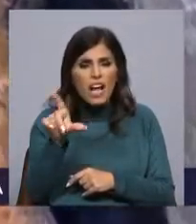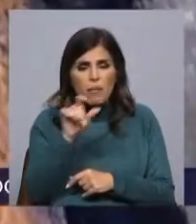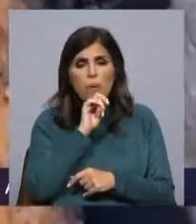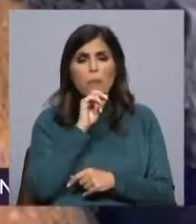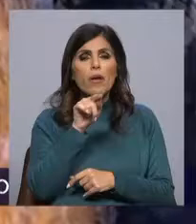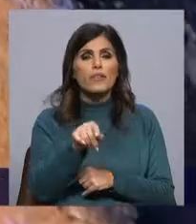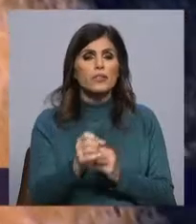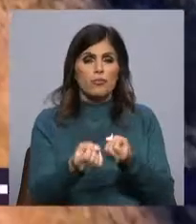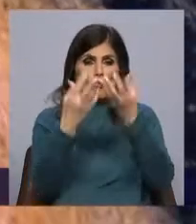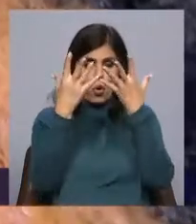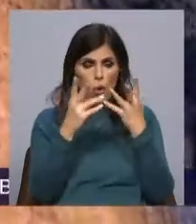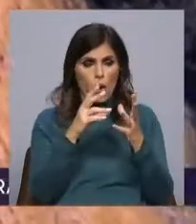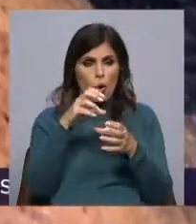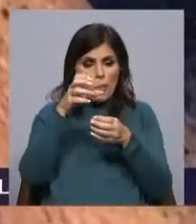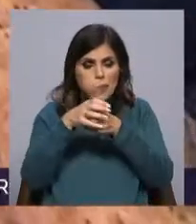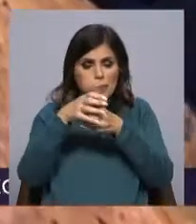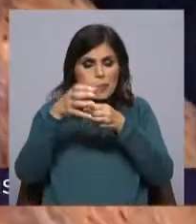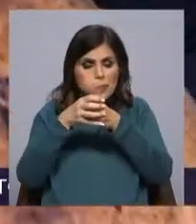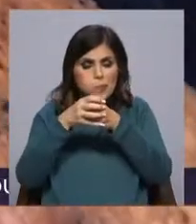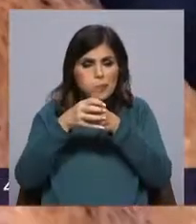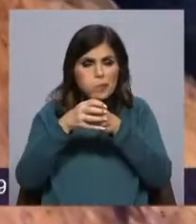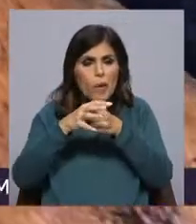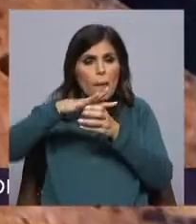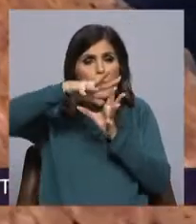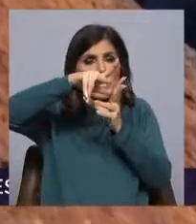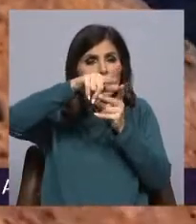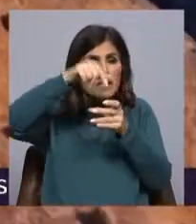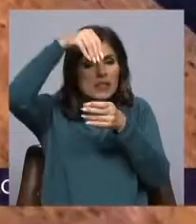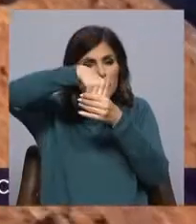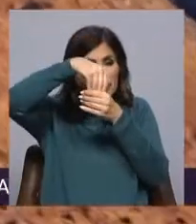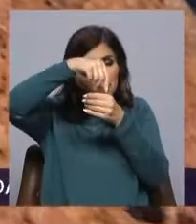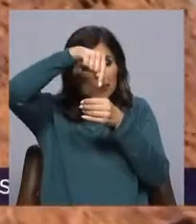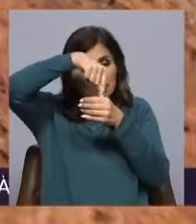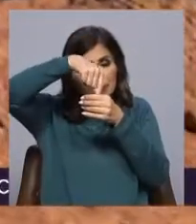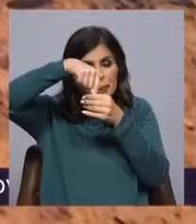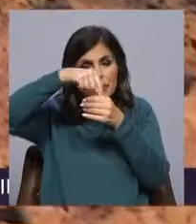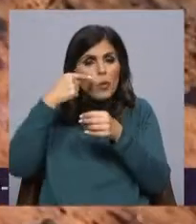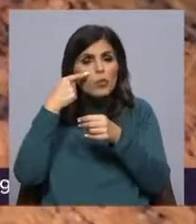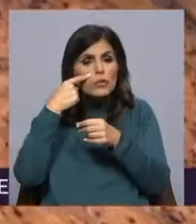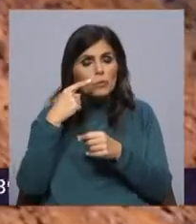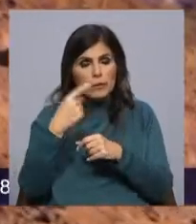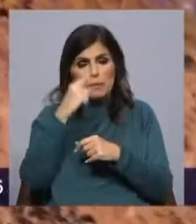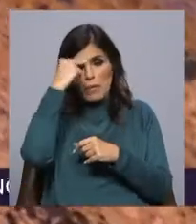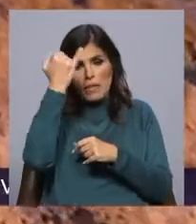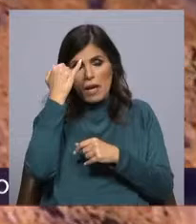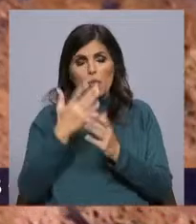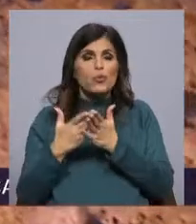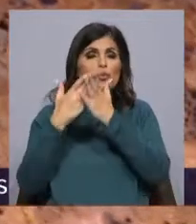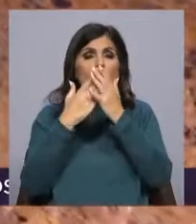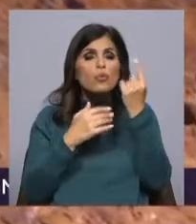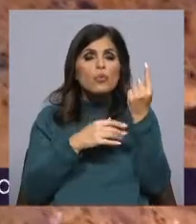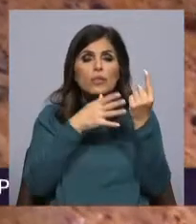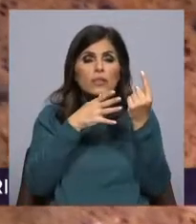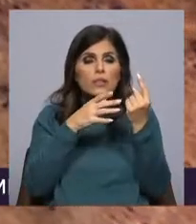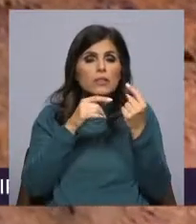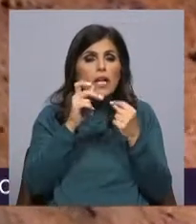que deu origem ao núcleo dos planetas como nós os conhecemos. Para termos uma pequena ideia, há um estudo que diz que este